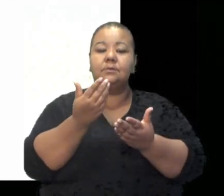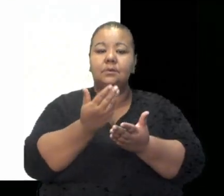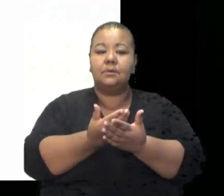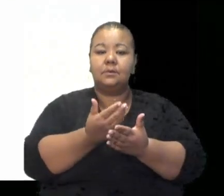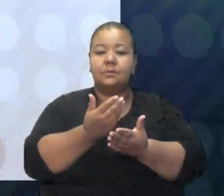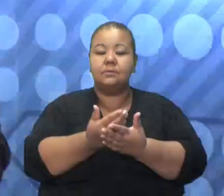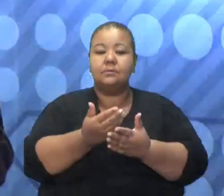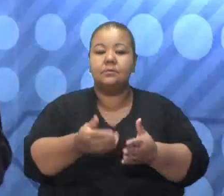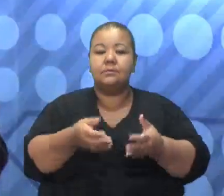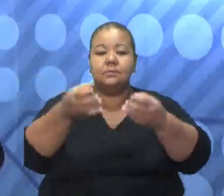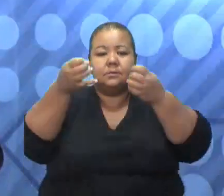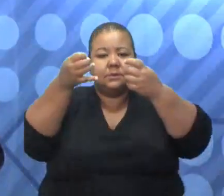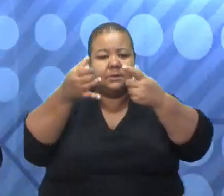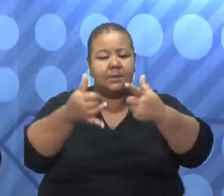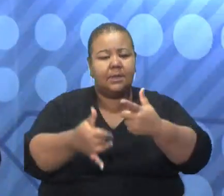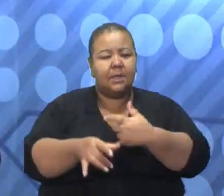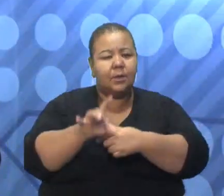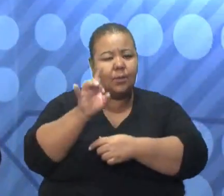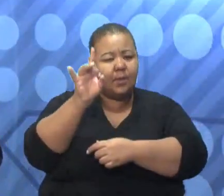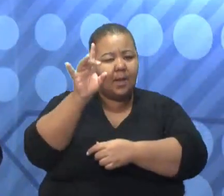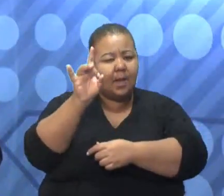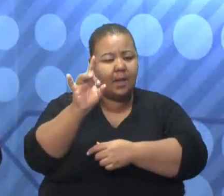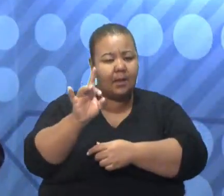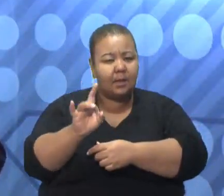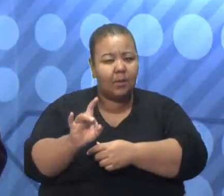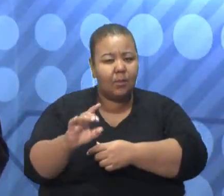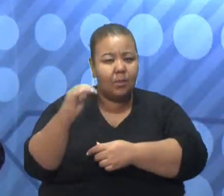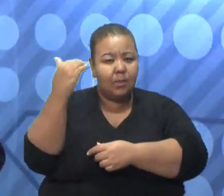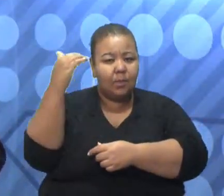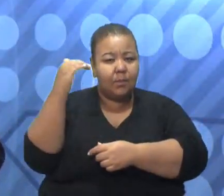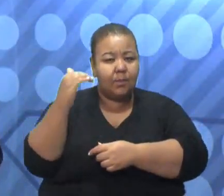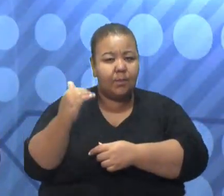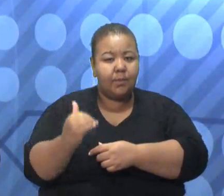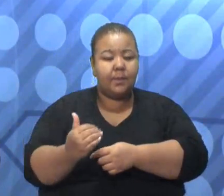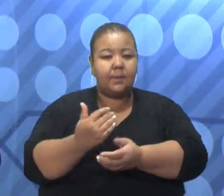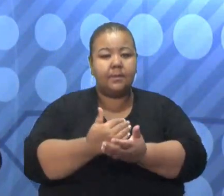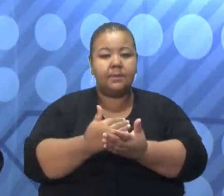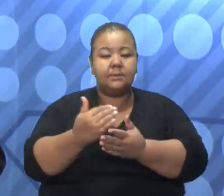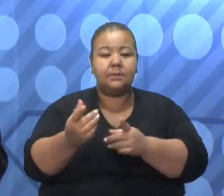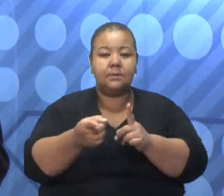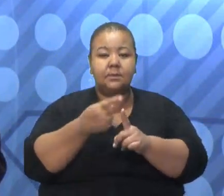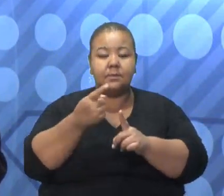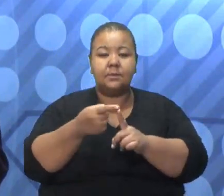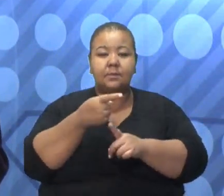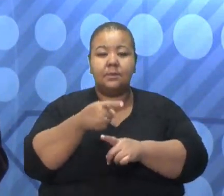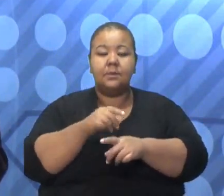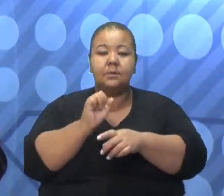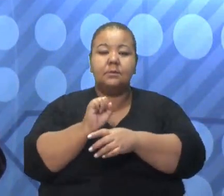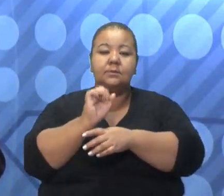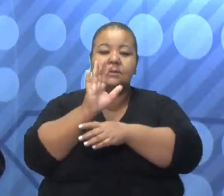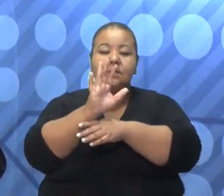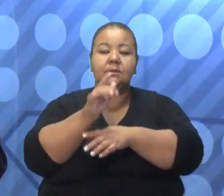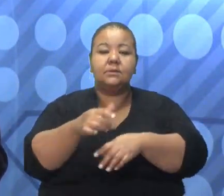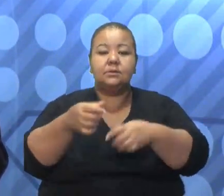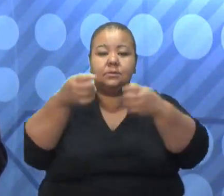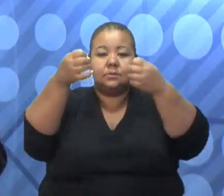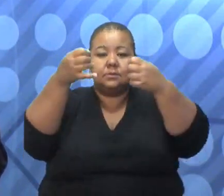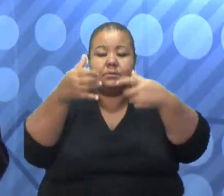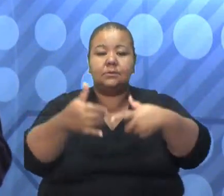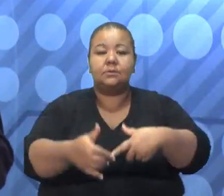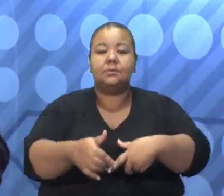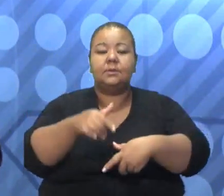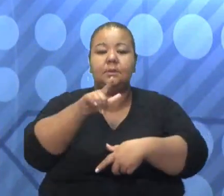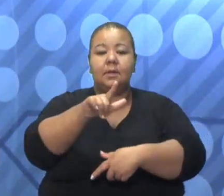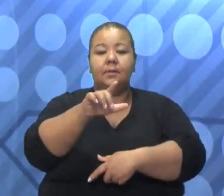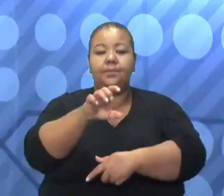encontro trabalhando um pouquinho sobre cada um desses pontos. E para iniciar com o nosso primeiro slide, a gente vai falar sobre o layout